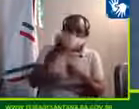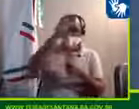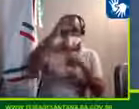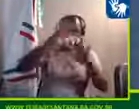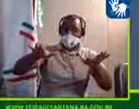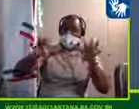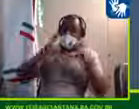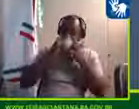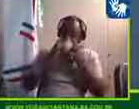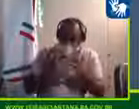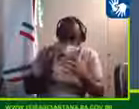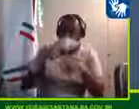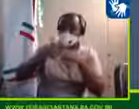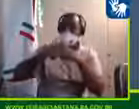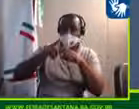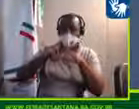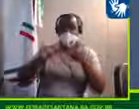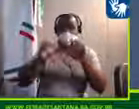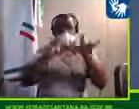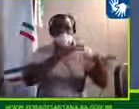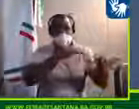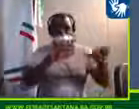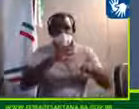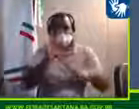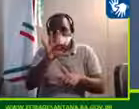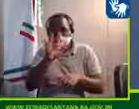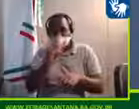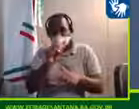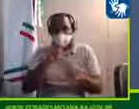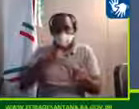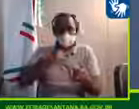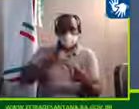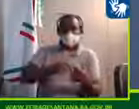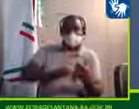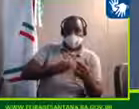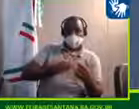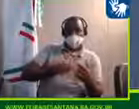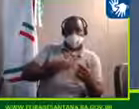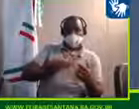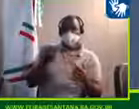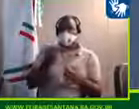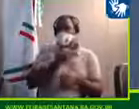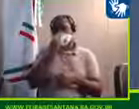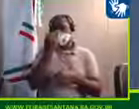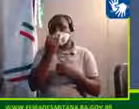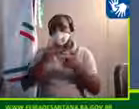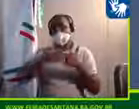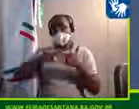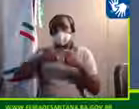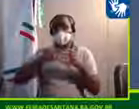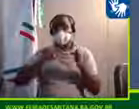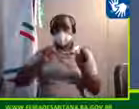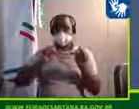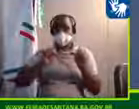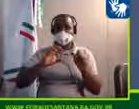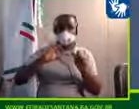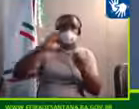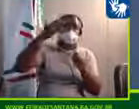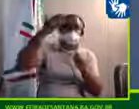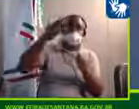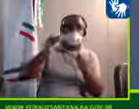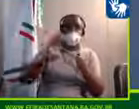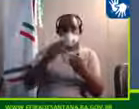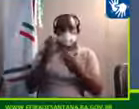atenção médica. Muitas pessoas se dirigem à nossa cidade por isso e, evidentemente, essas pessoas podem ter problemas. Mas, em razão de tudo